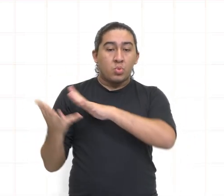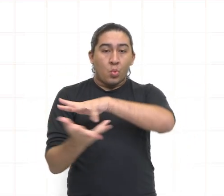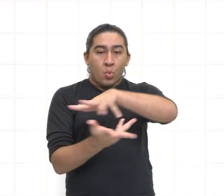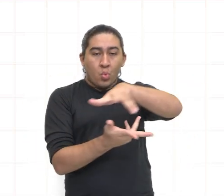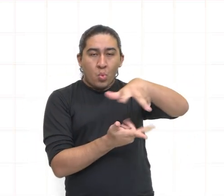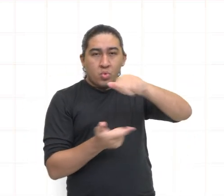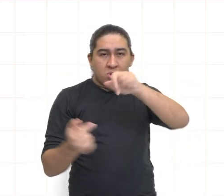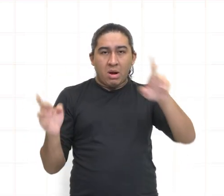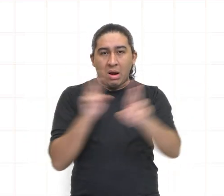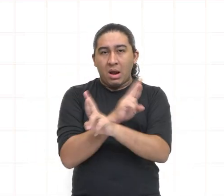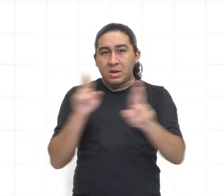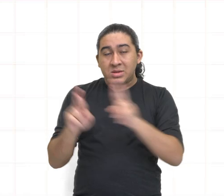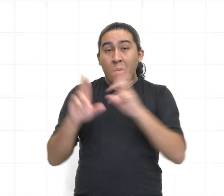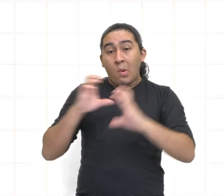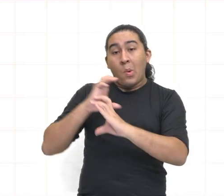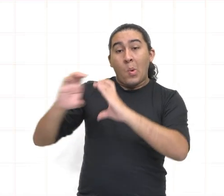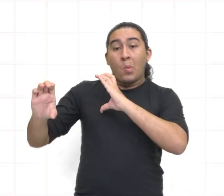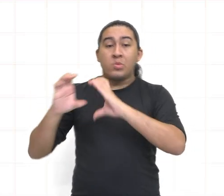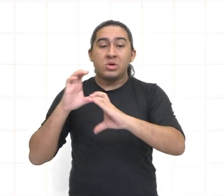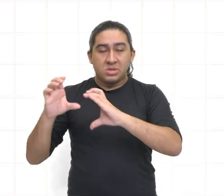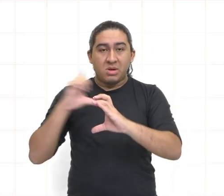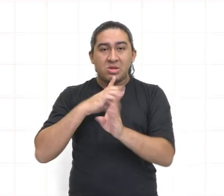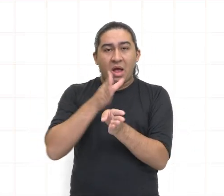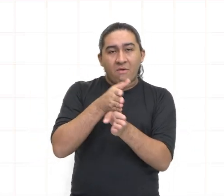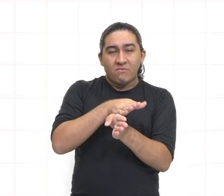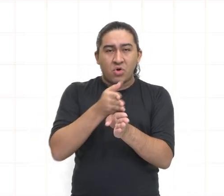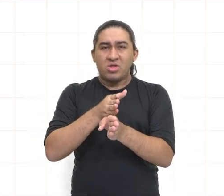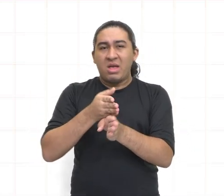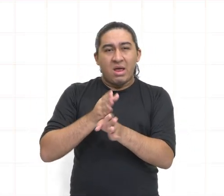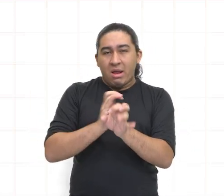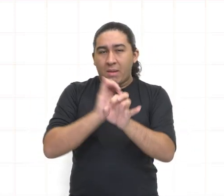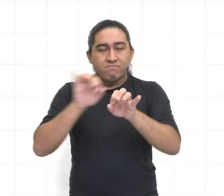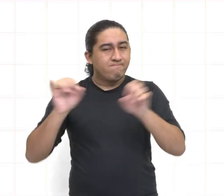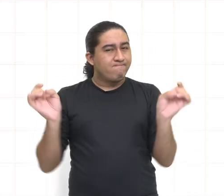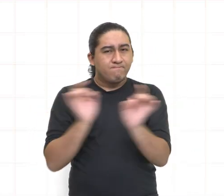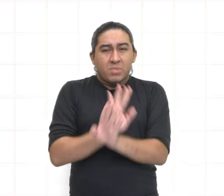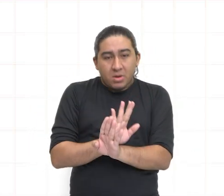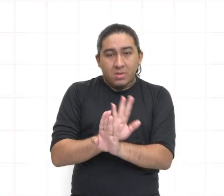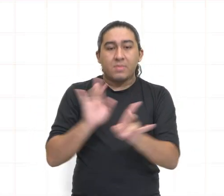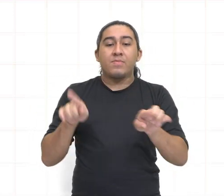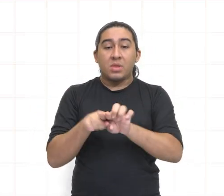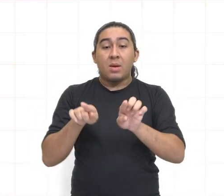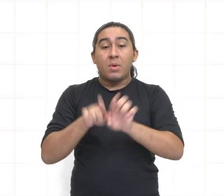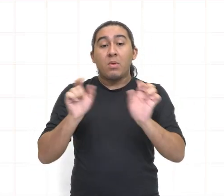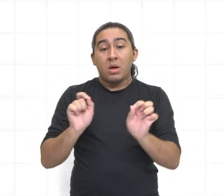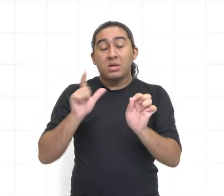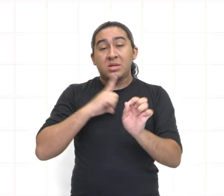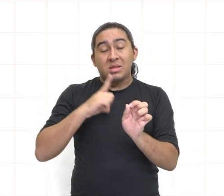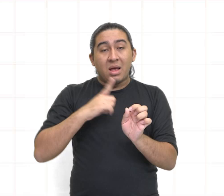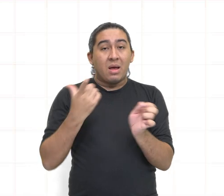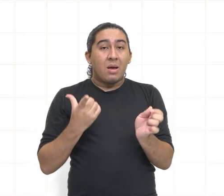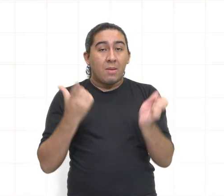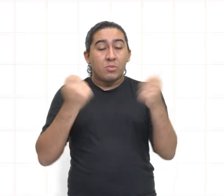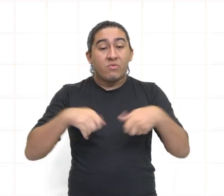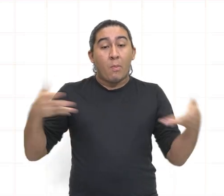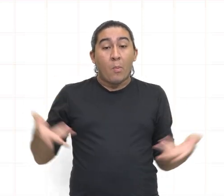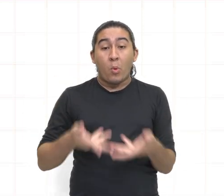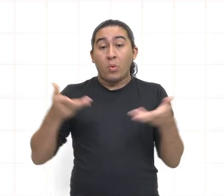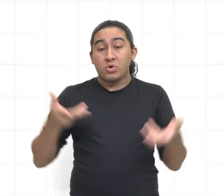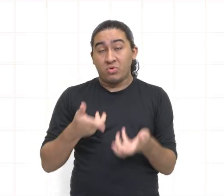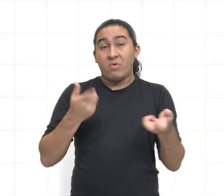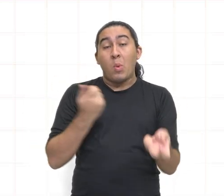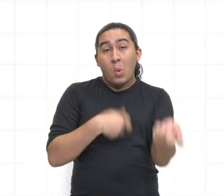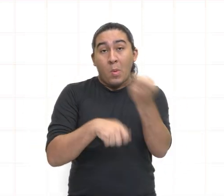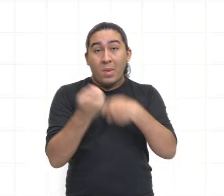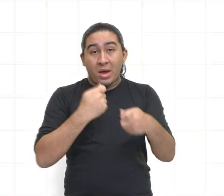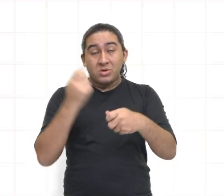a comunicação transfronteiriça e impulsionam o comércio eletrônico. O que seria isso? A